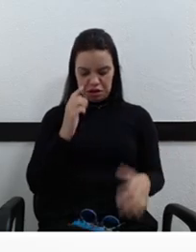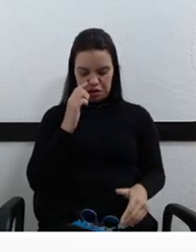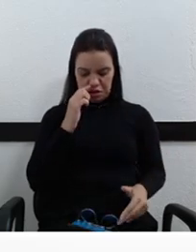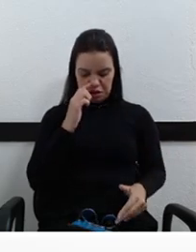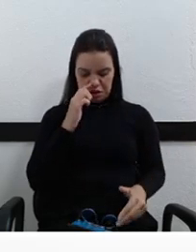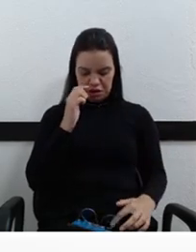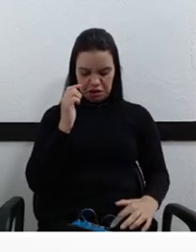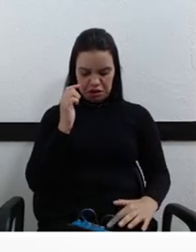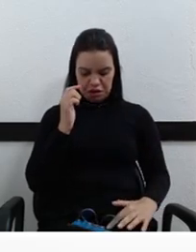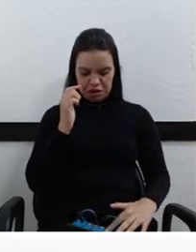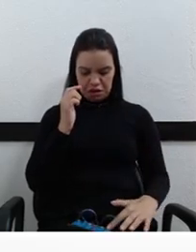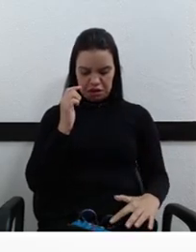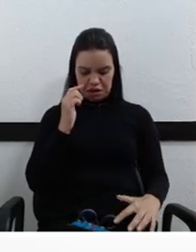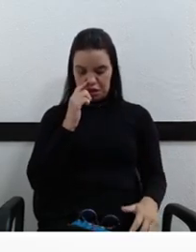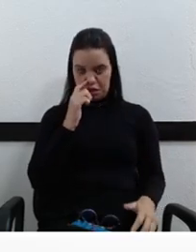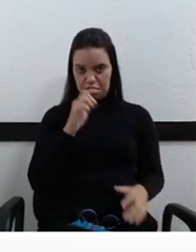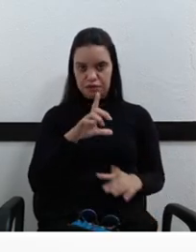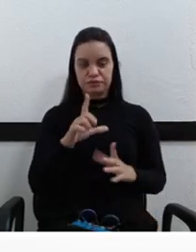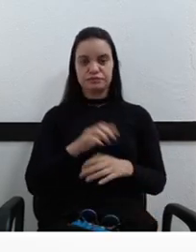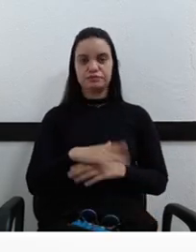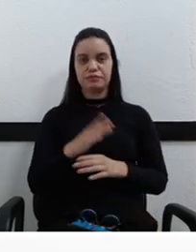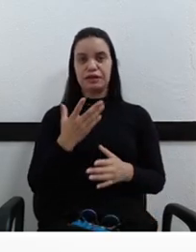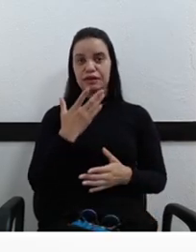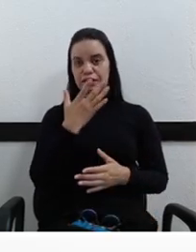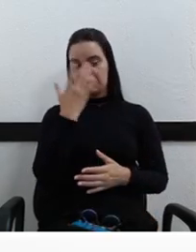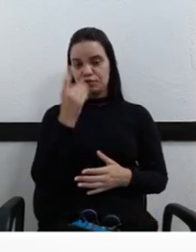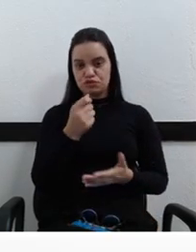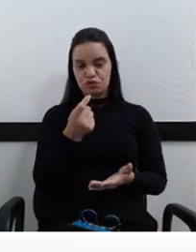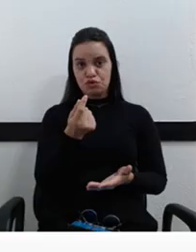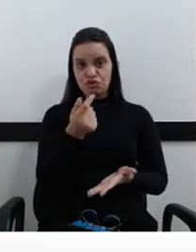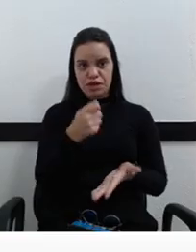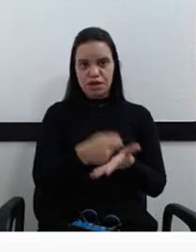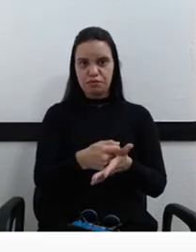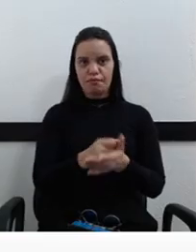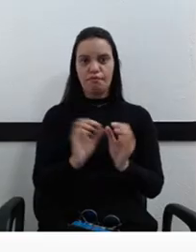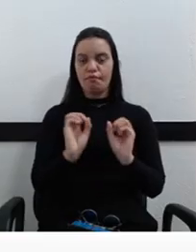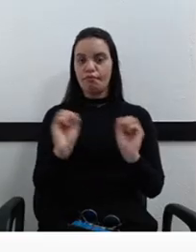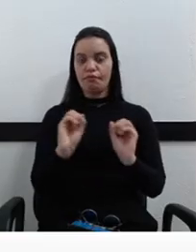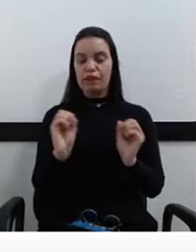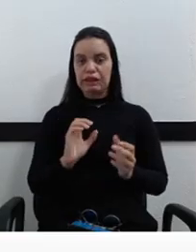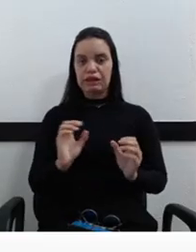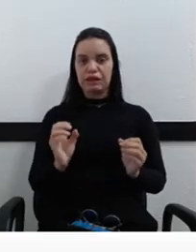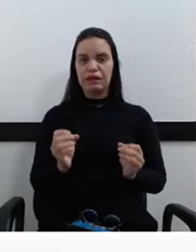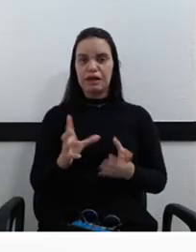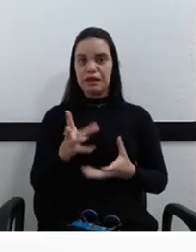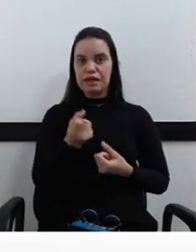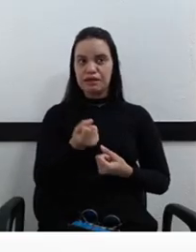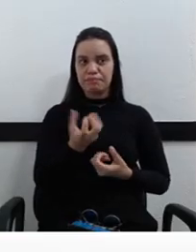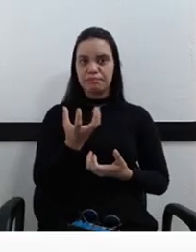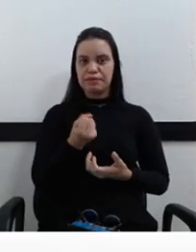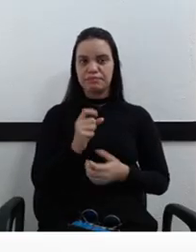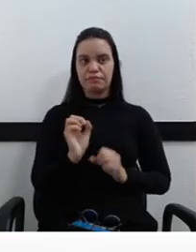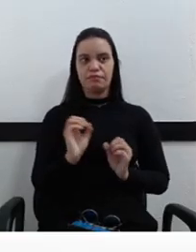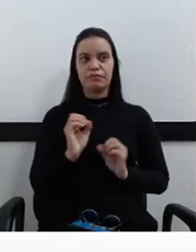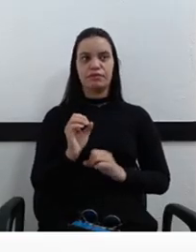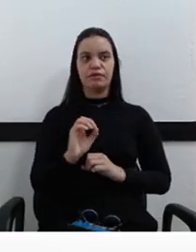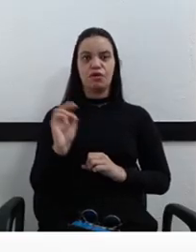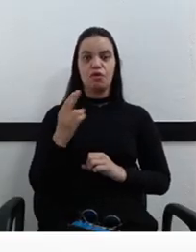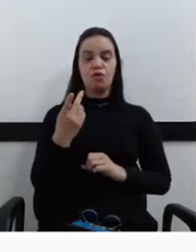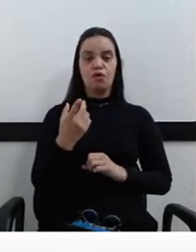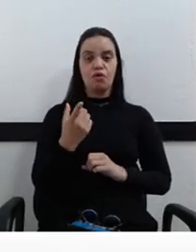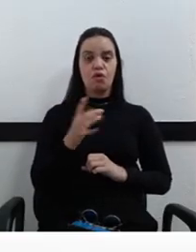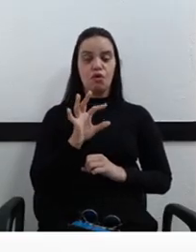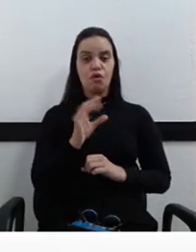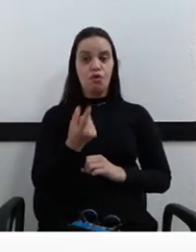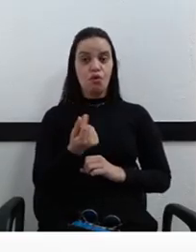direito à licença-prêmio vão perder esse direito. No fundo, a pessoa não vai receber. Então, é um não receber ou receber um valor,